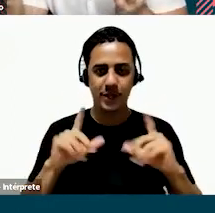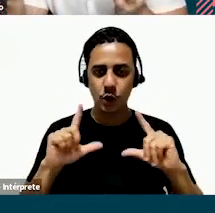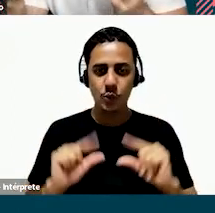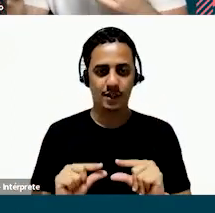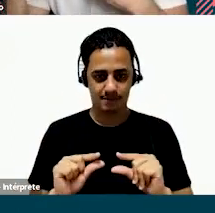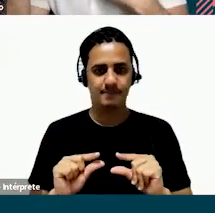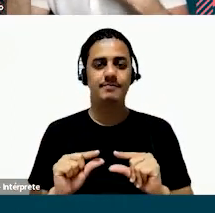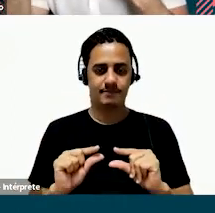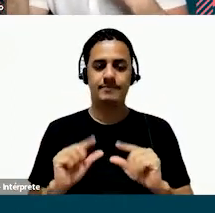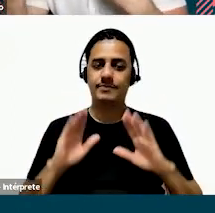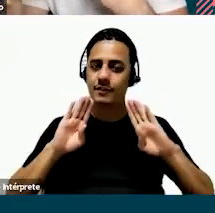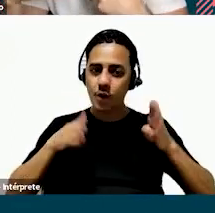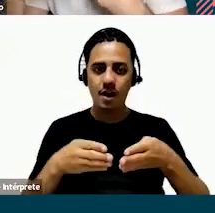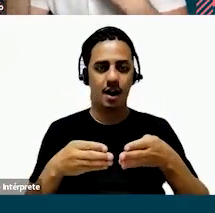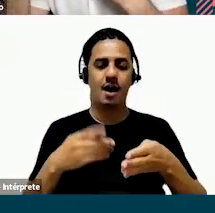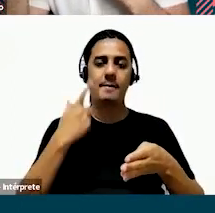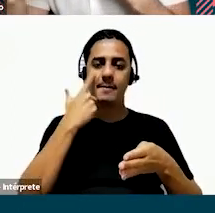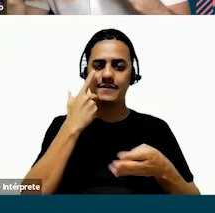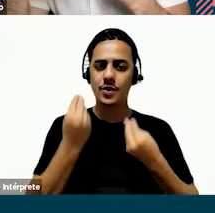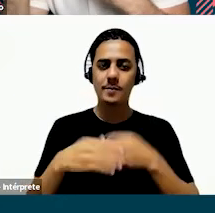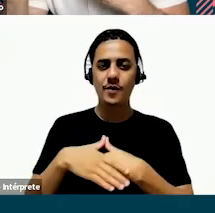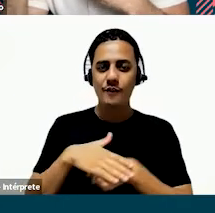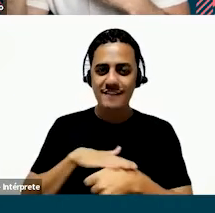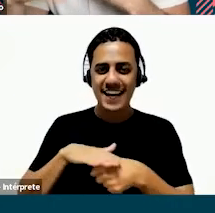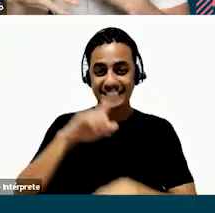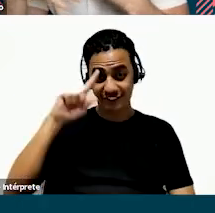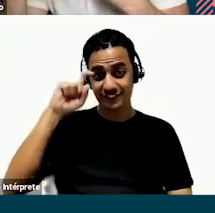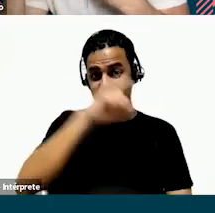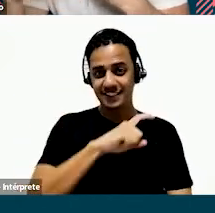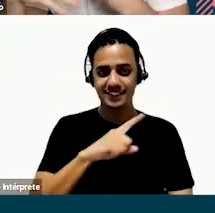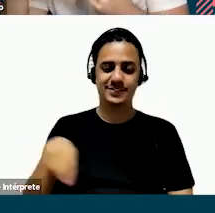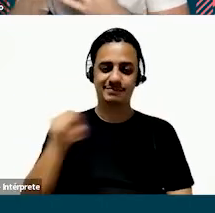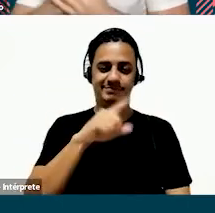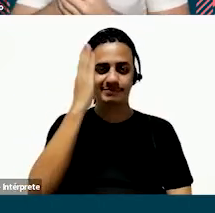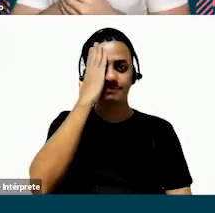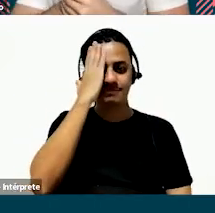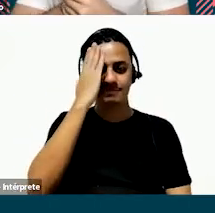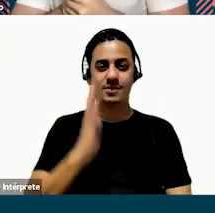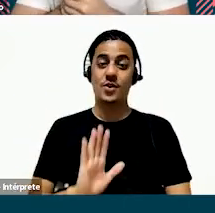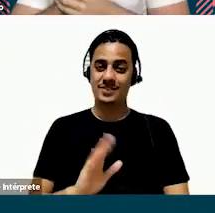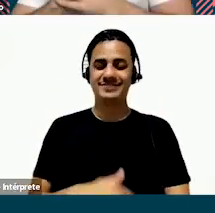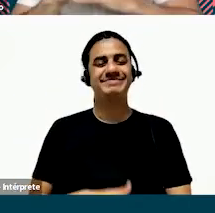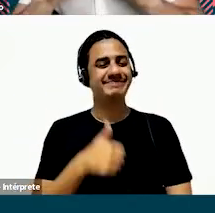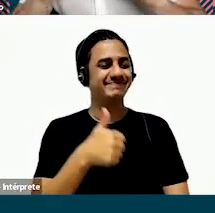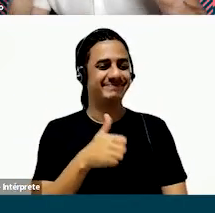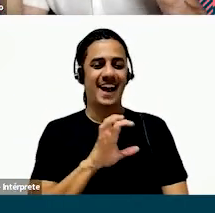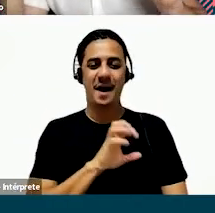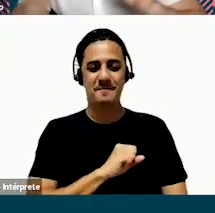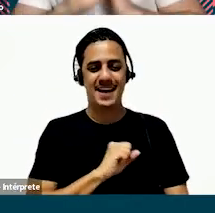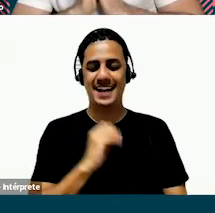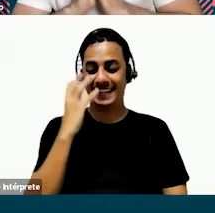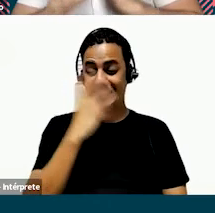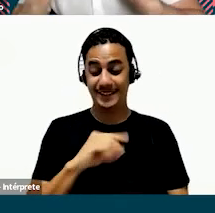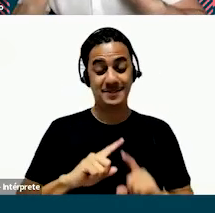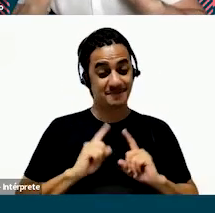a expectativa. Como que a gente começar essas conversas difíceis que todo mundo aqui deve ter, do tipo,